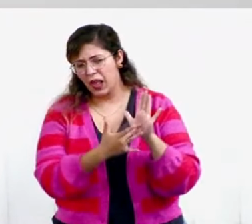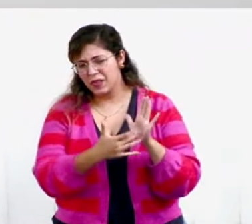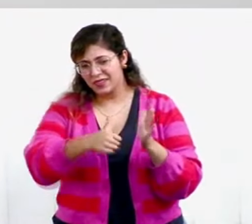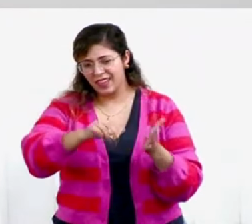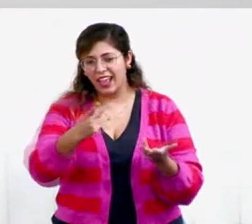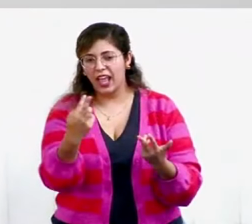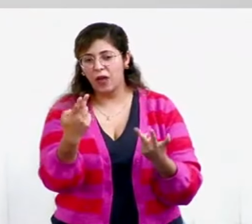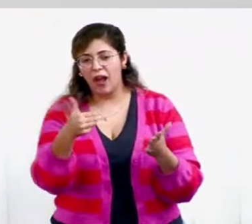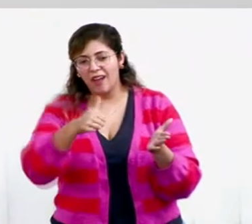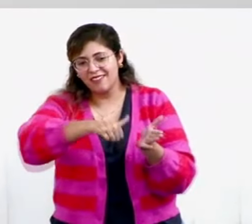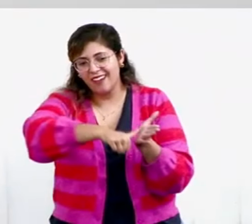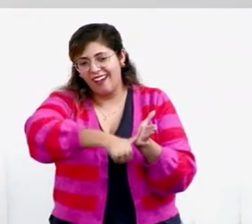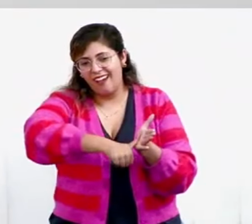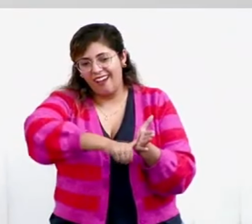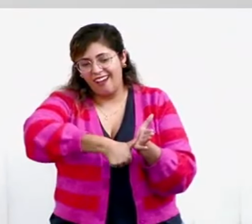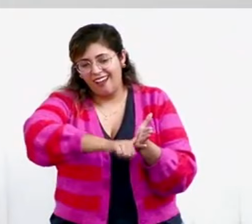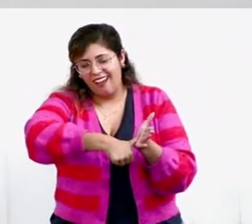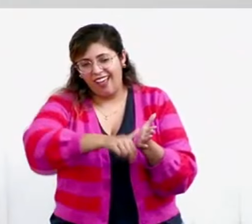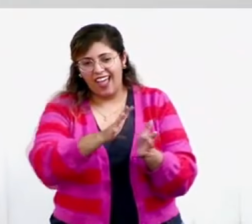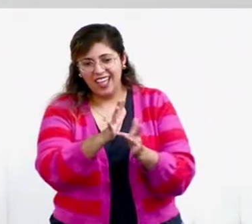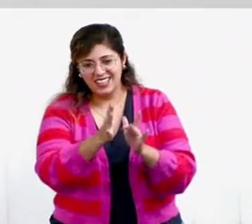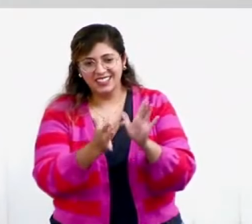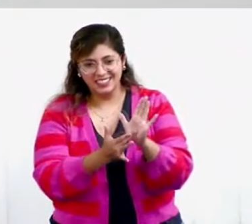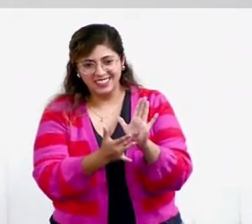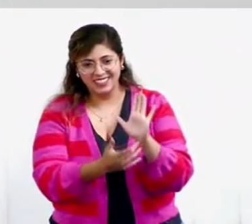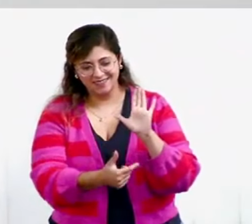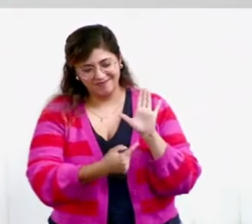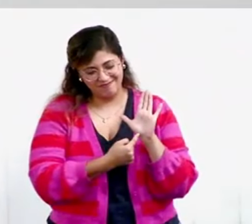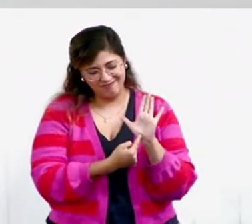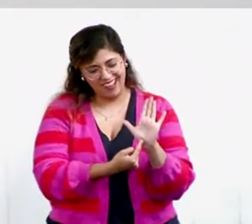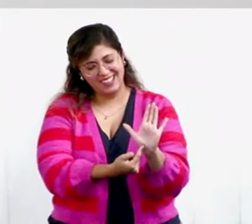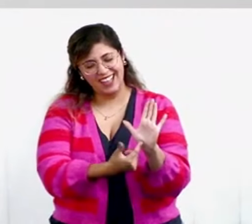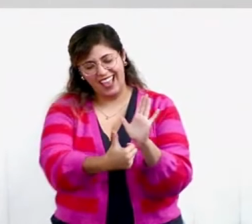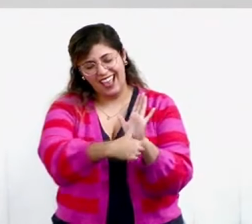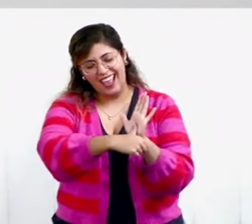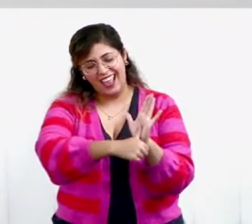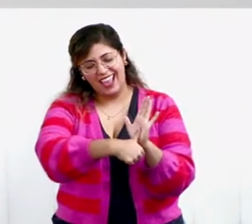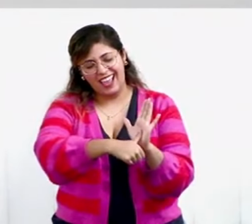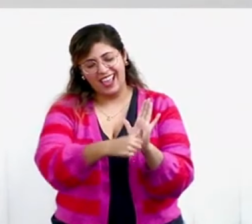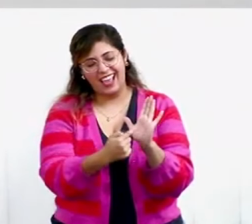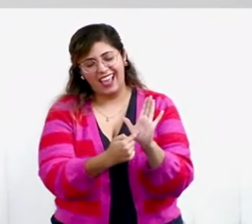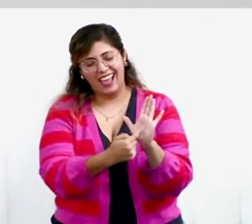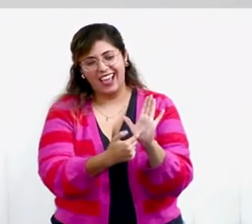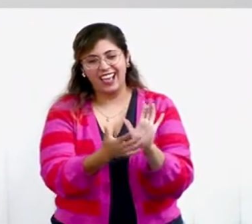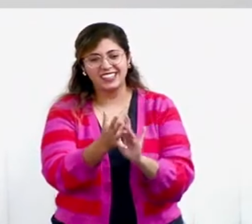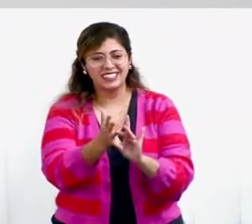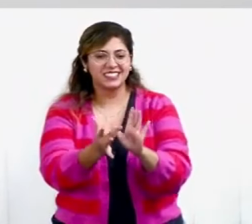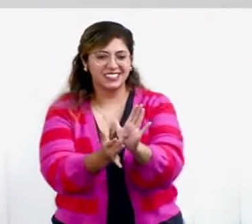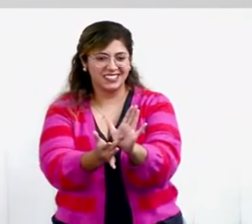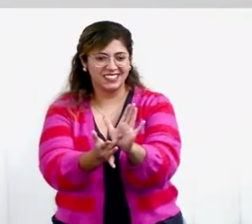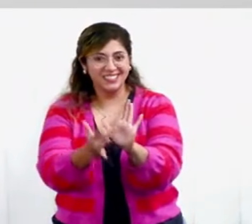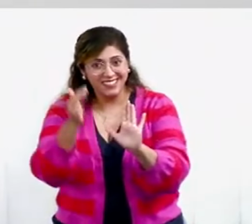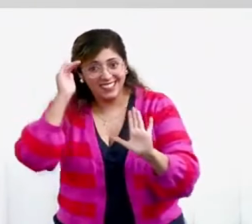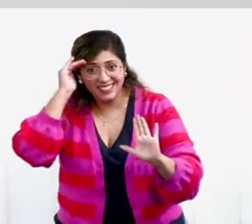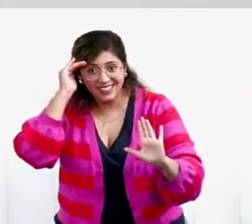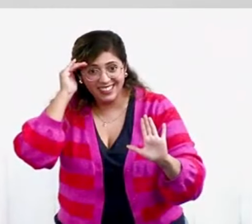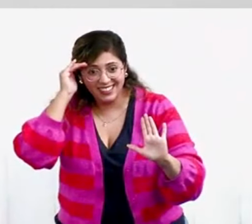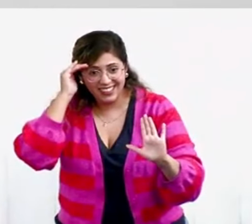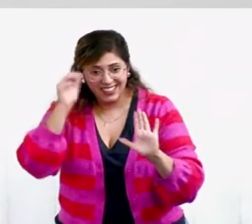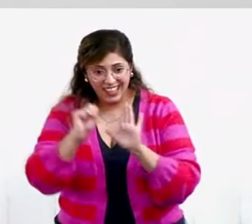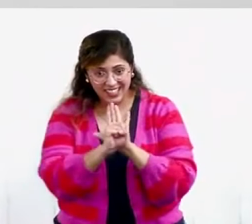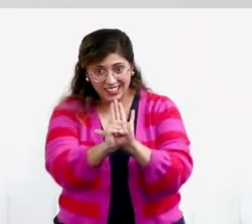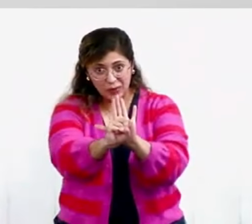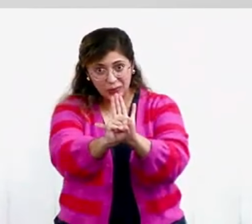porque ele é a nossa identidade. É nele que vivemos, é nele que nos movemos. Tudo